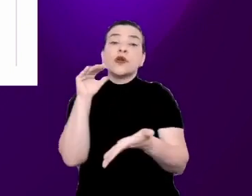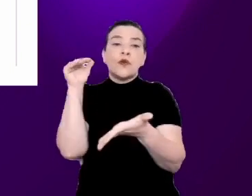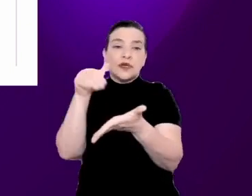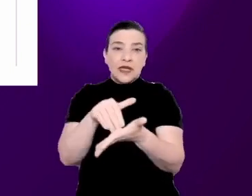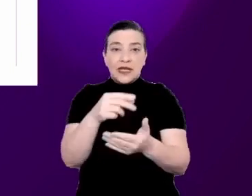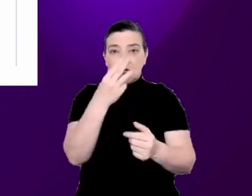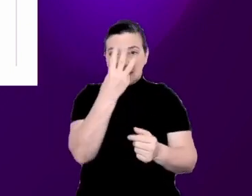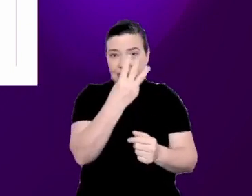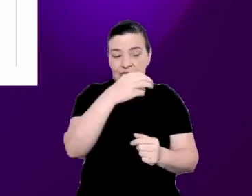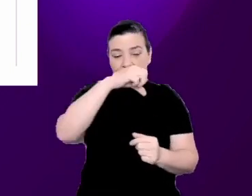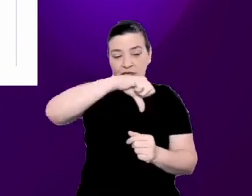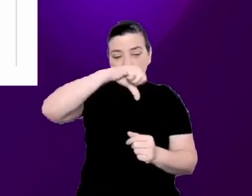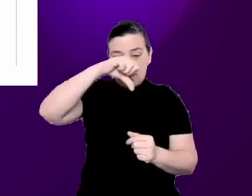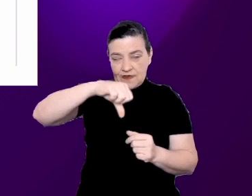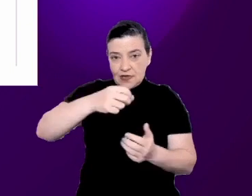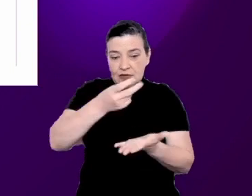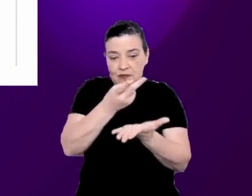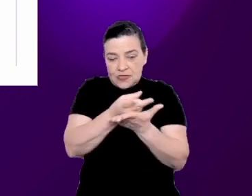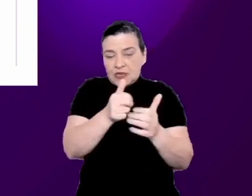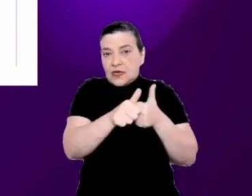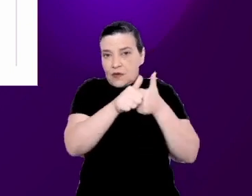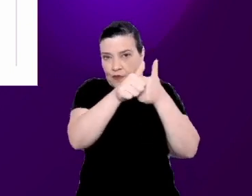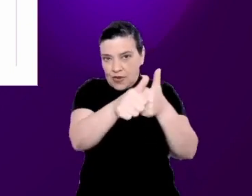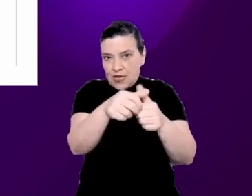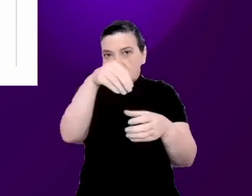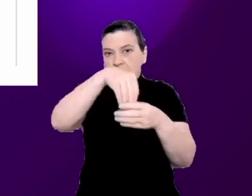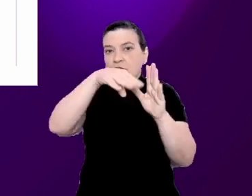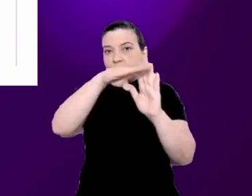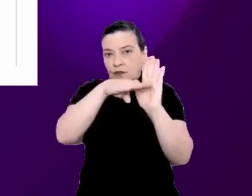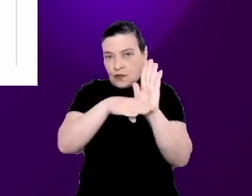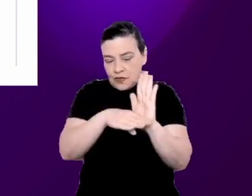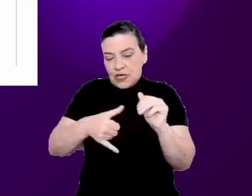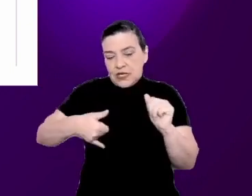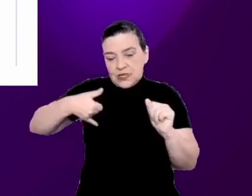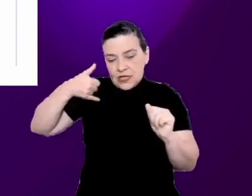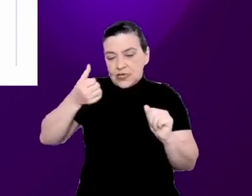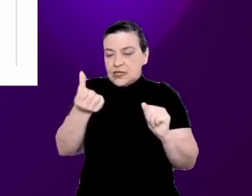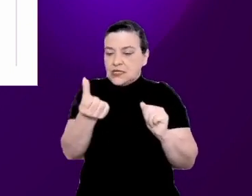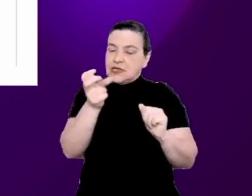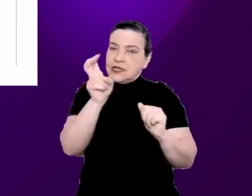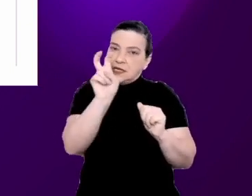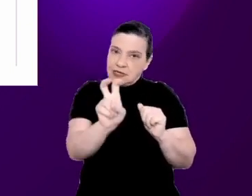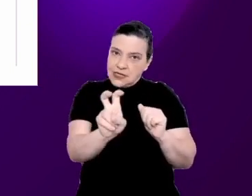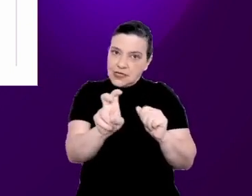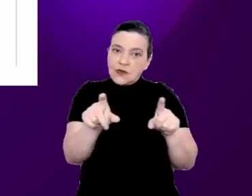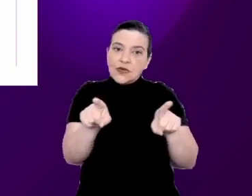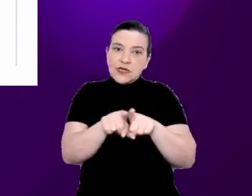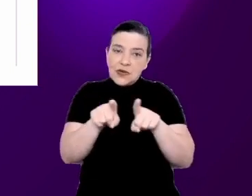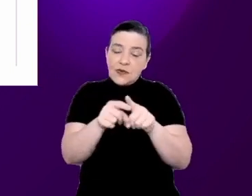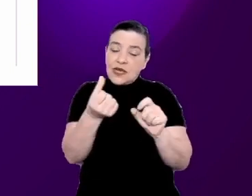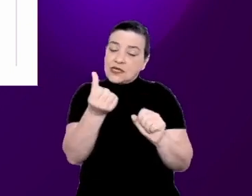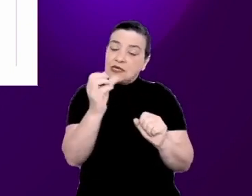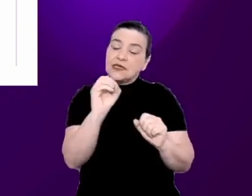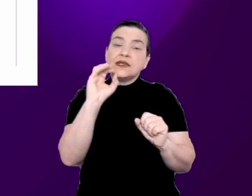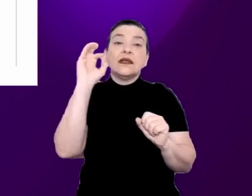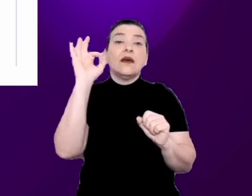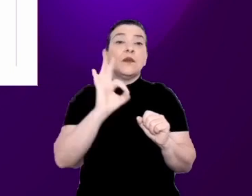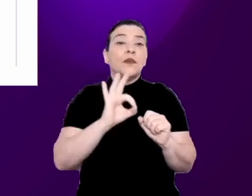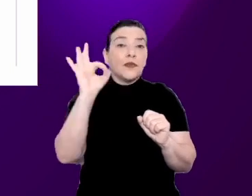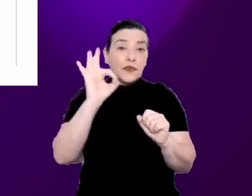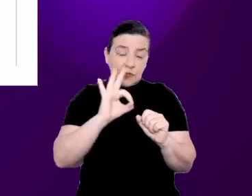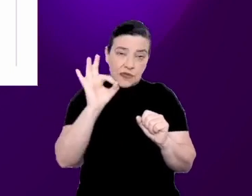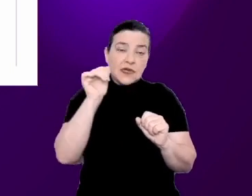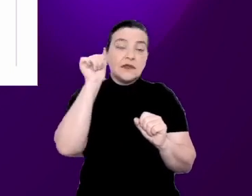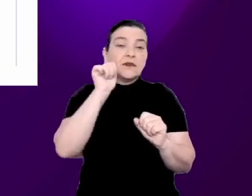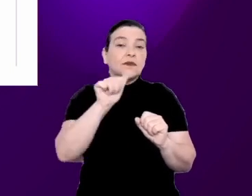399 pacientes acompanhados no programa, com idade média de 65 anos e quase 60% desse público como